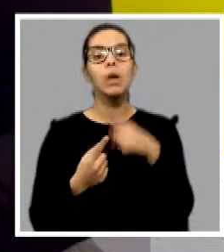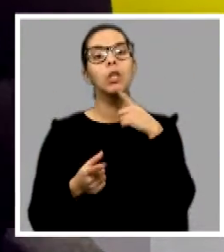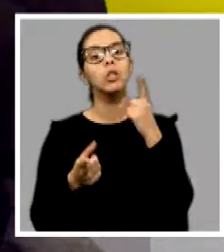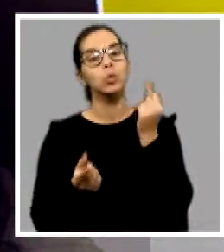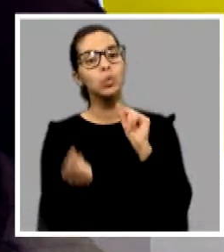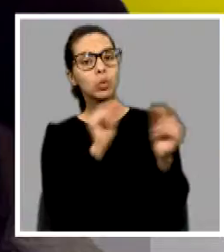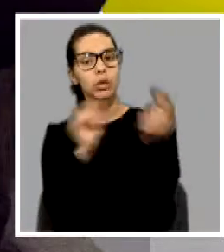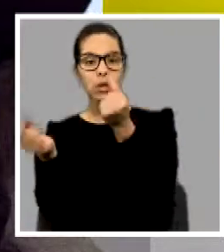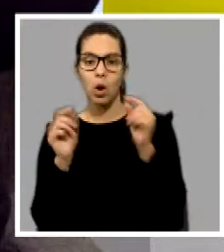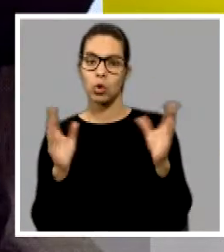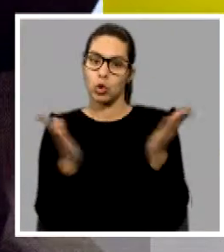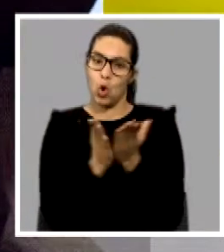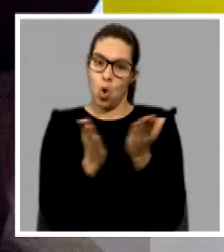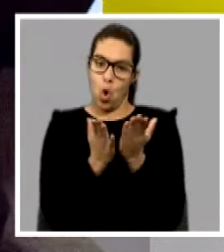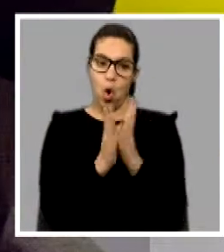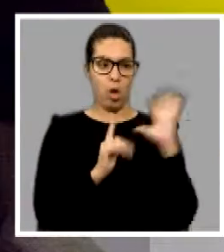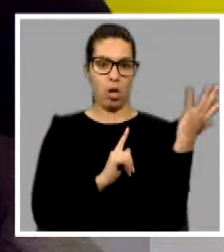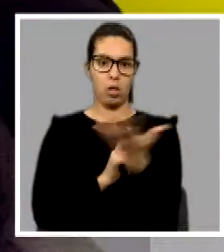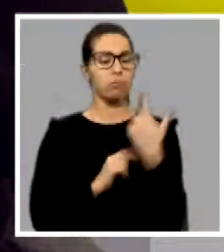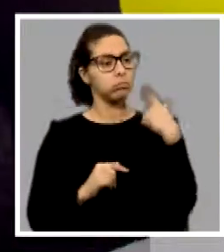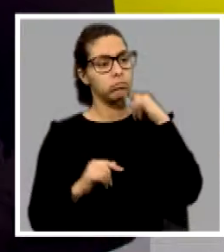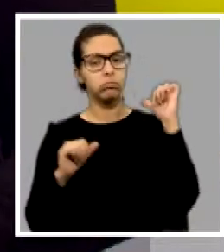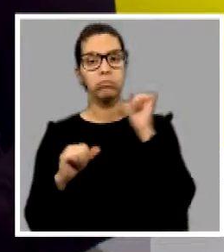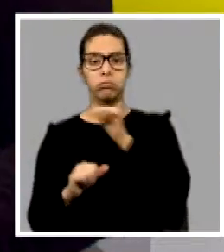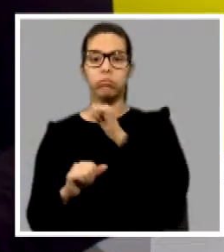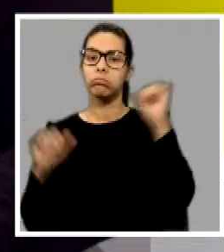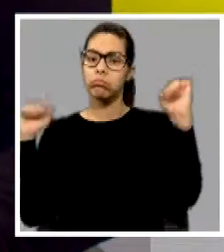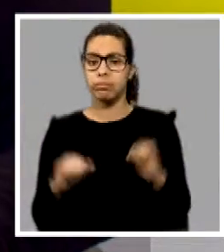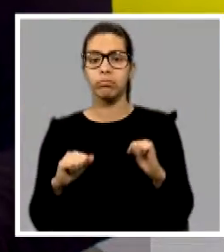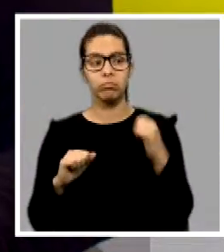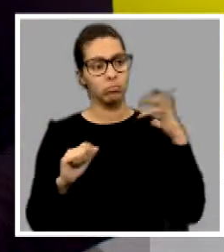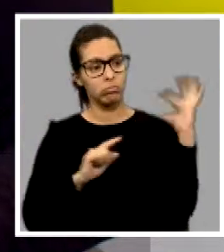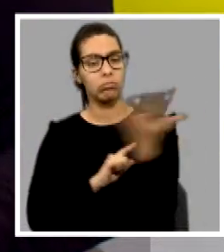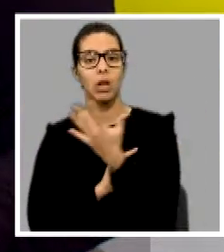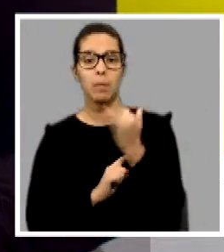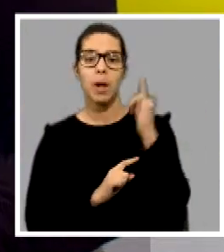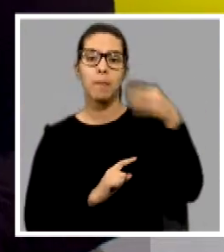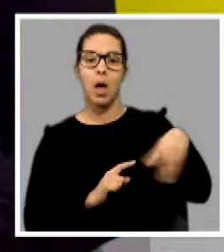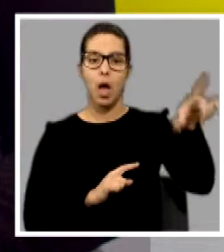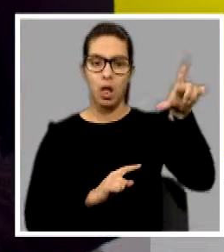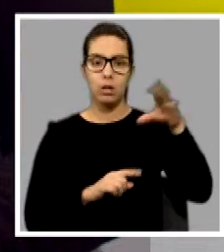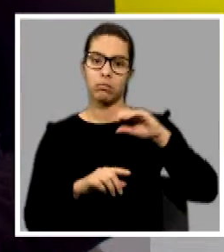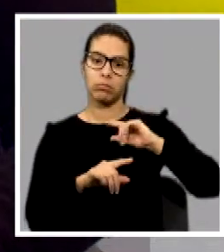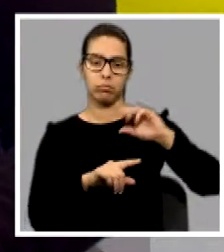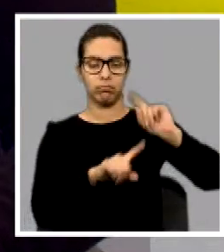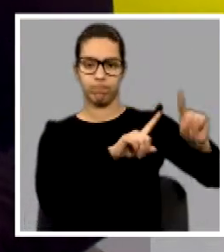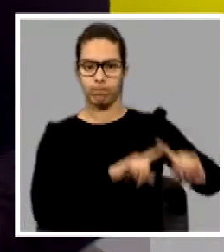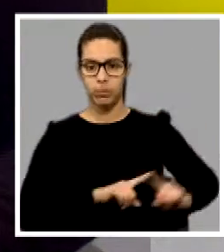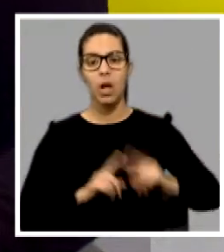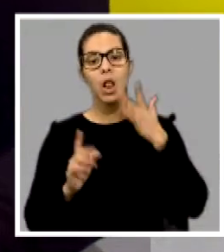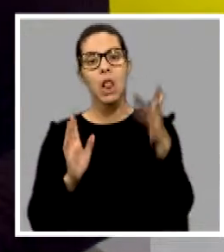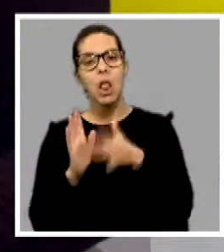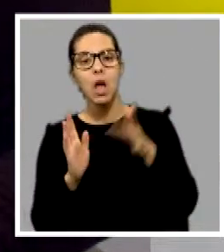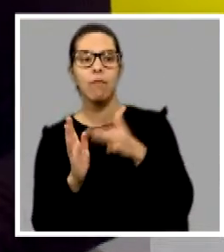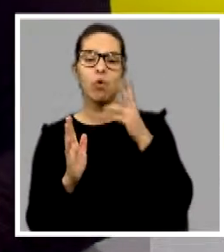sugeri, surgiu também uma discussão muito interessante entre toda a escola, que colaborou, e as outras unidades do IPL, sobre como se